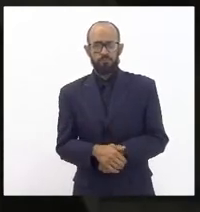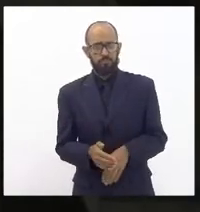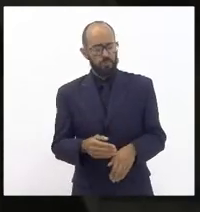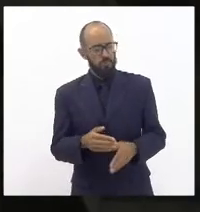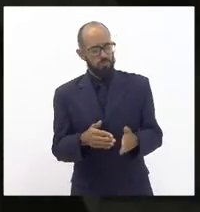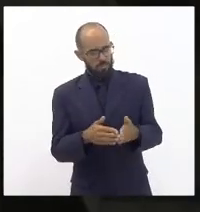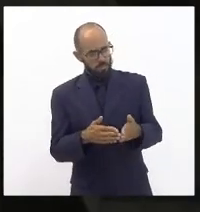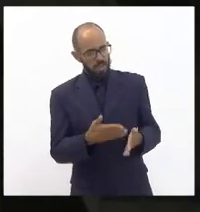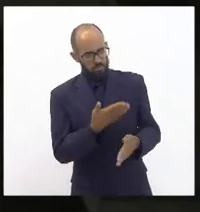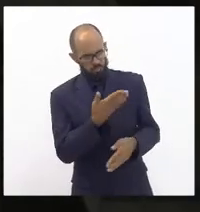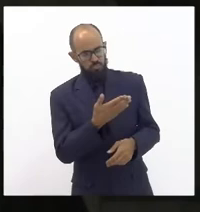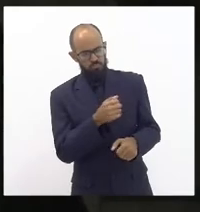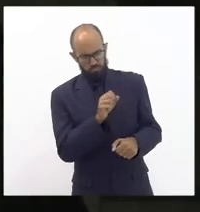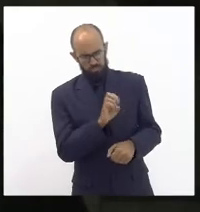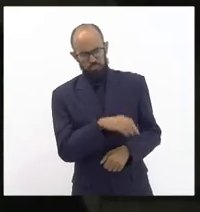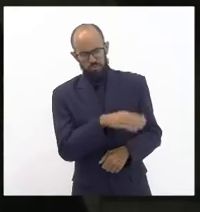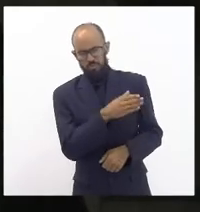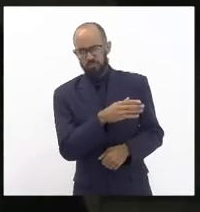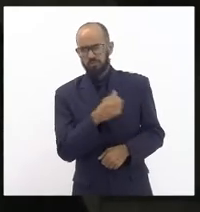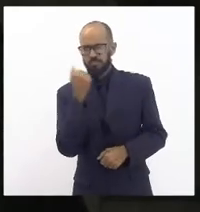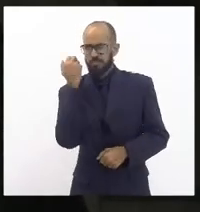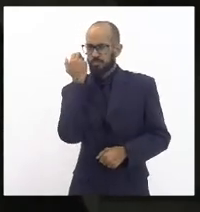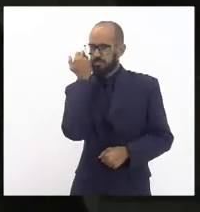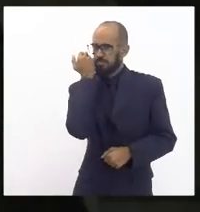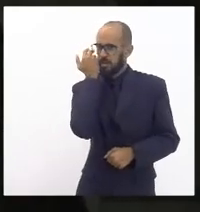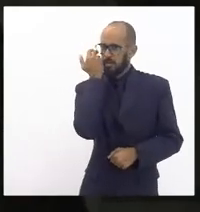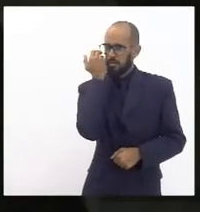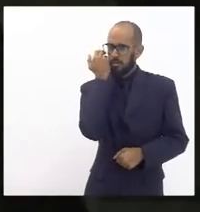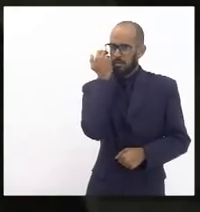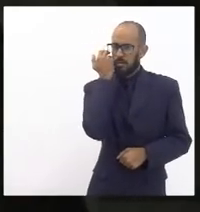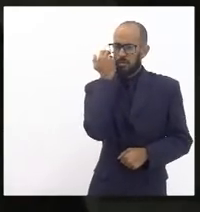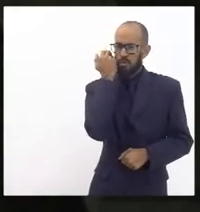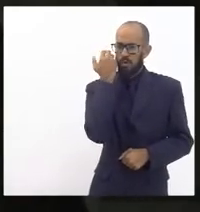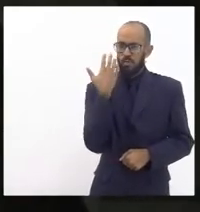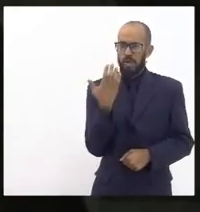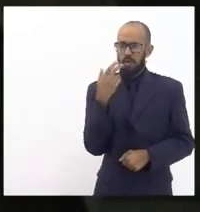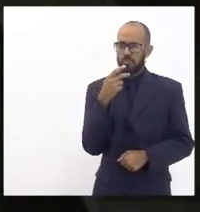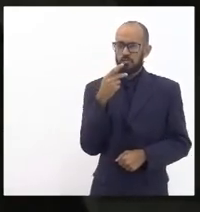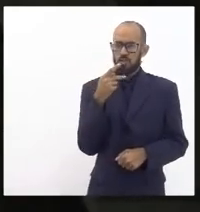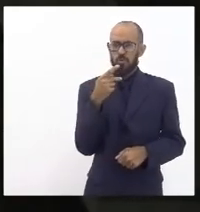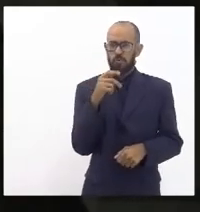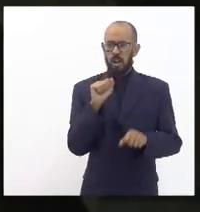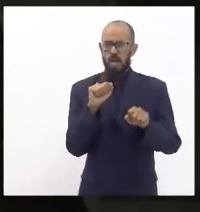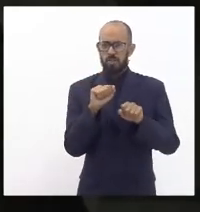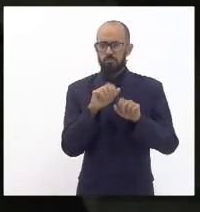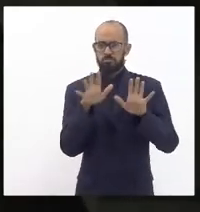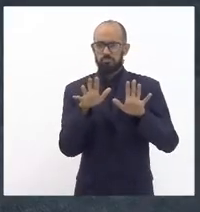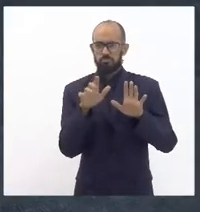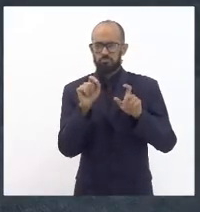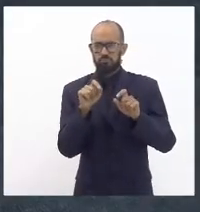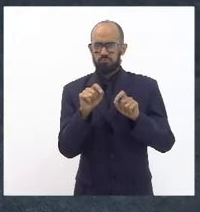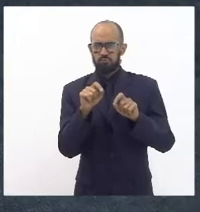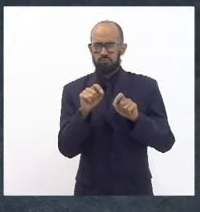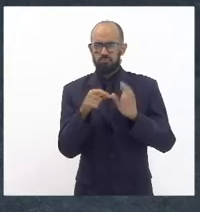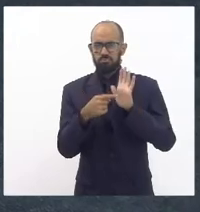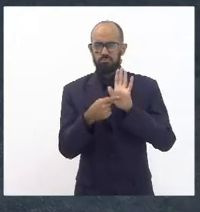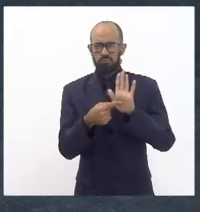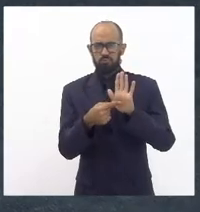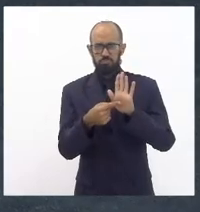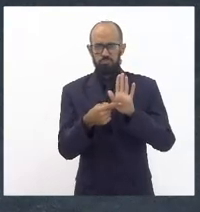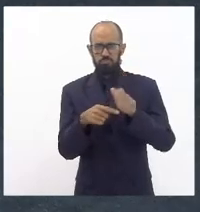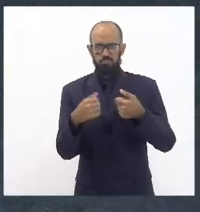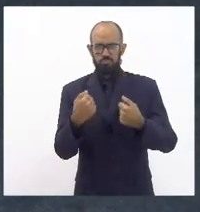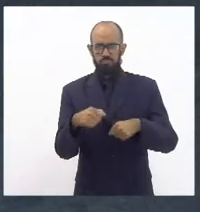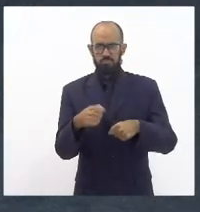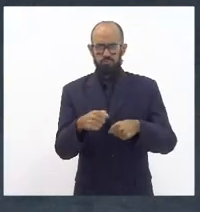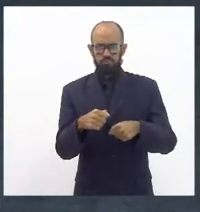excelência eu queria apenas ilustrar um pouco com uma demanda que